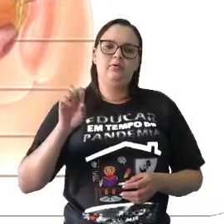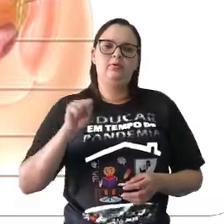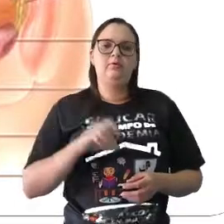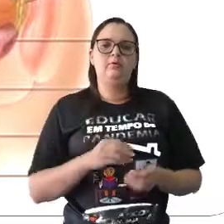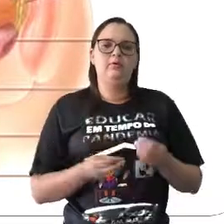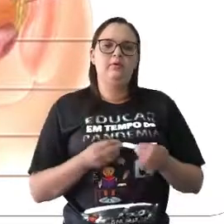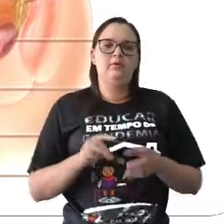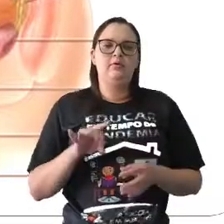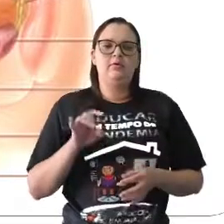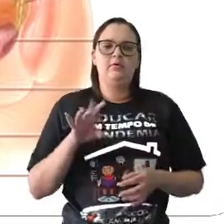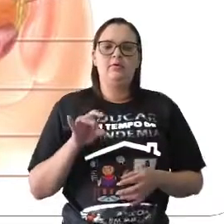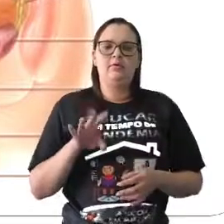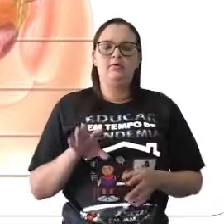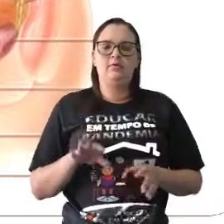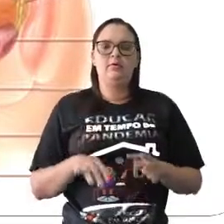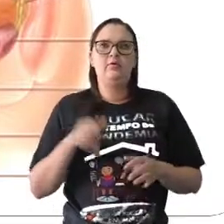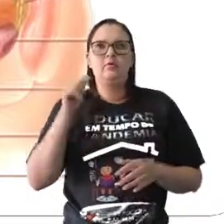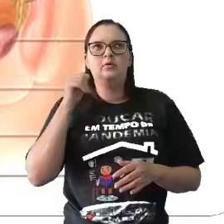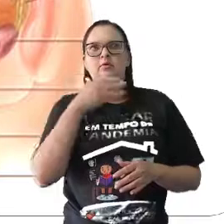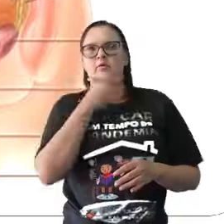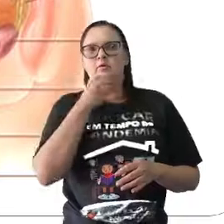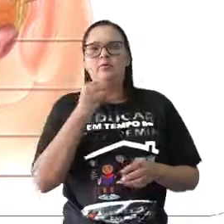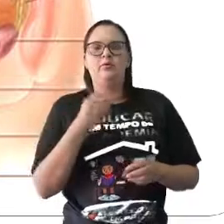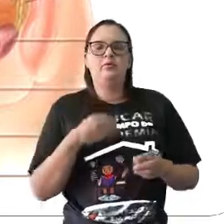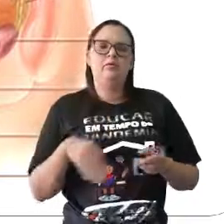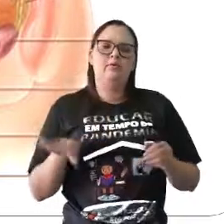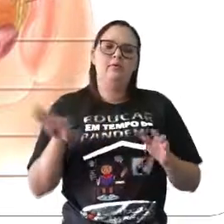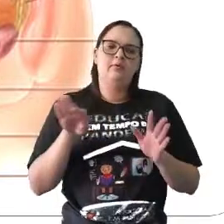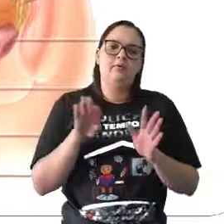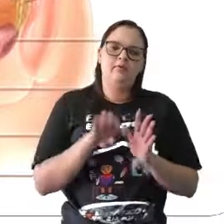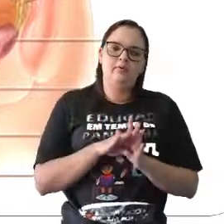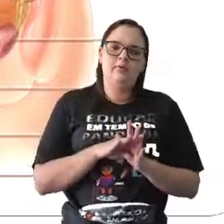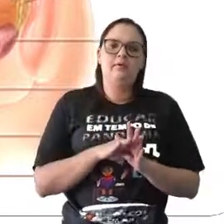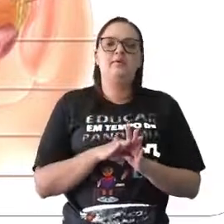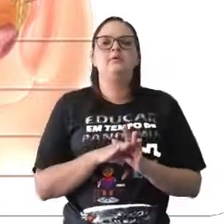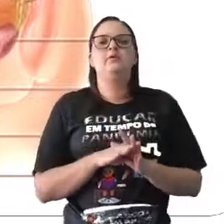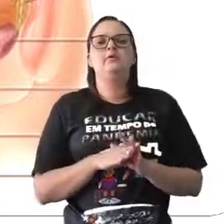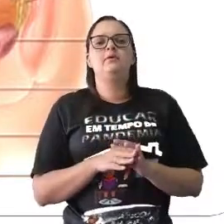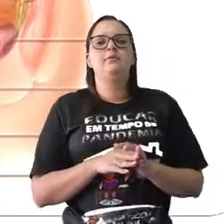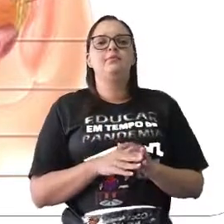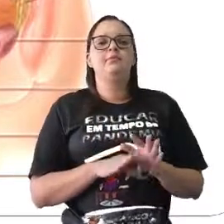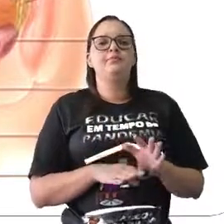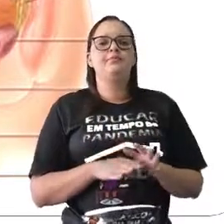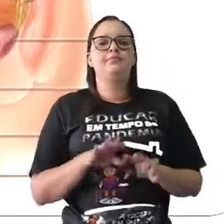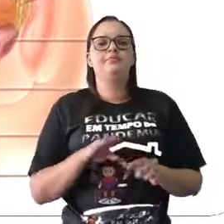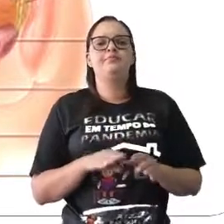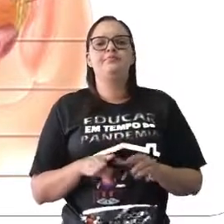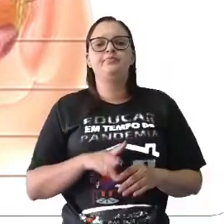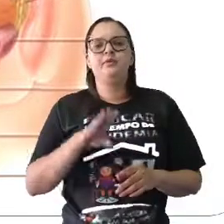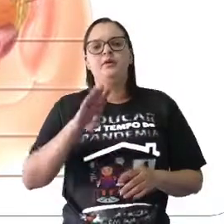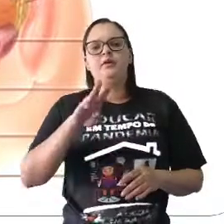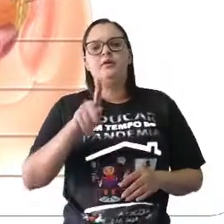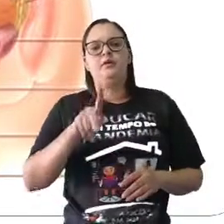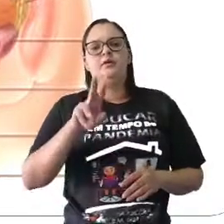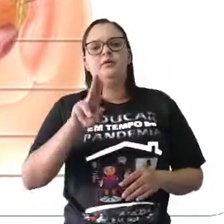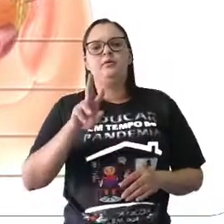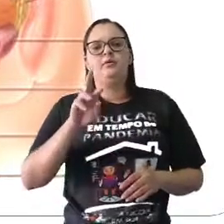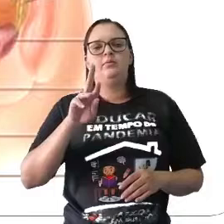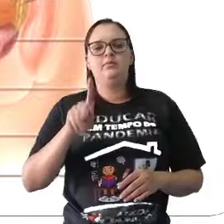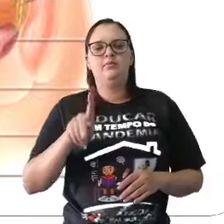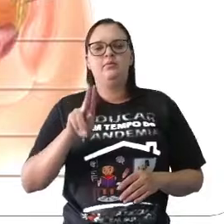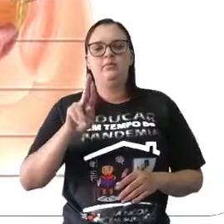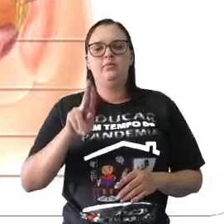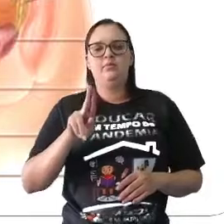começam a produzir nesse período da puberdade, tá certo? Então, aí nós podemos ver que o sistema endócrino como um todo,